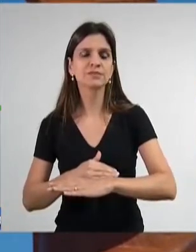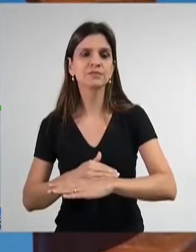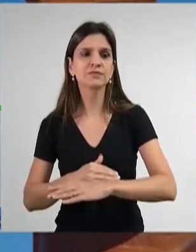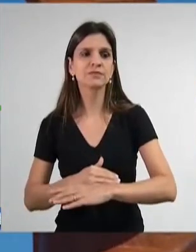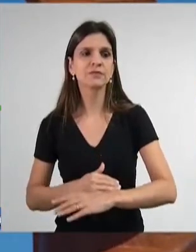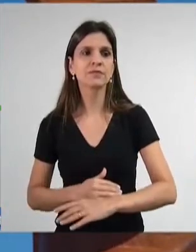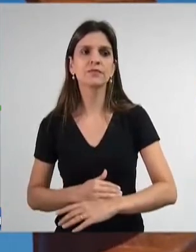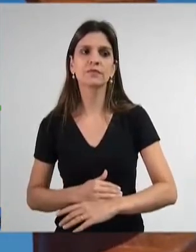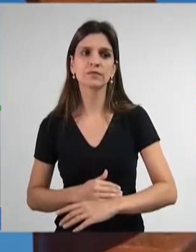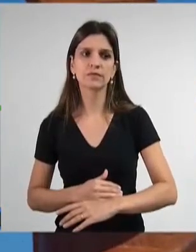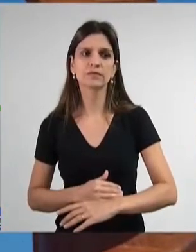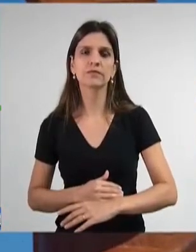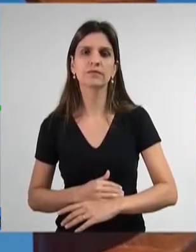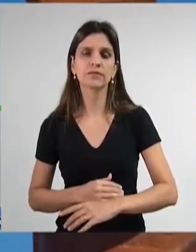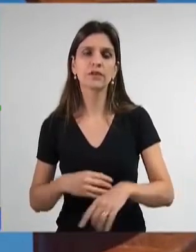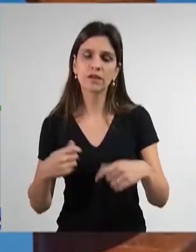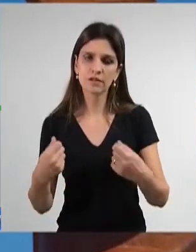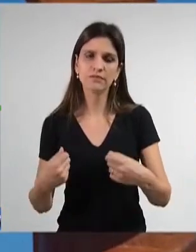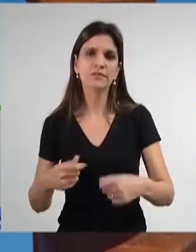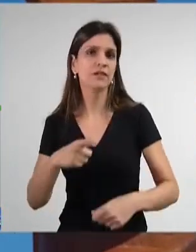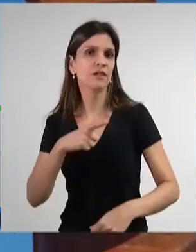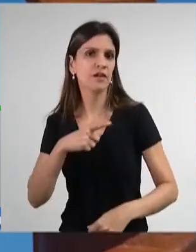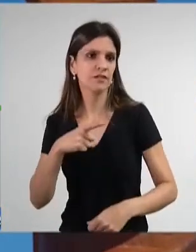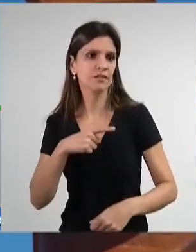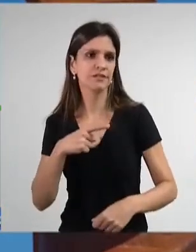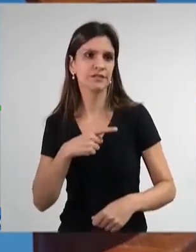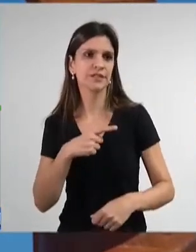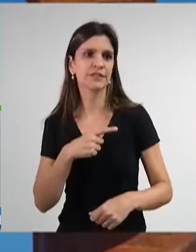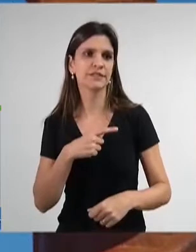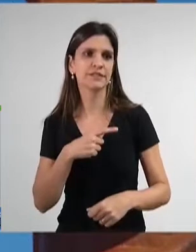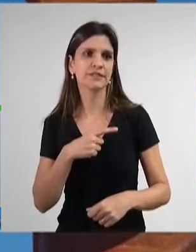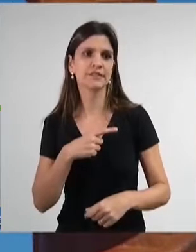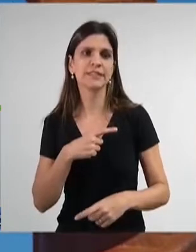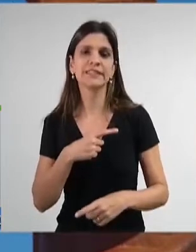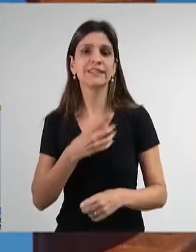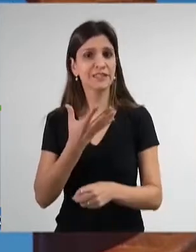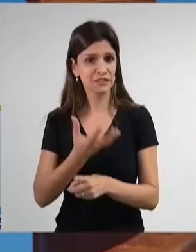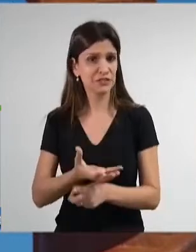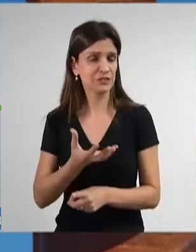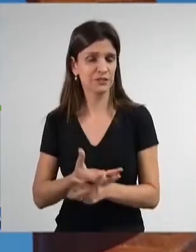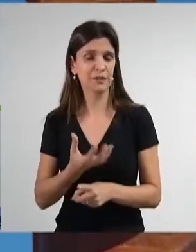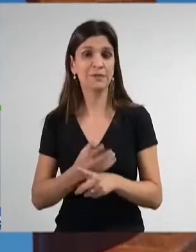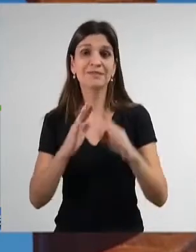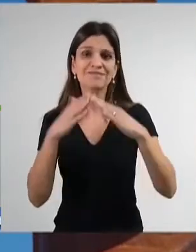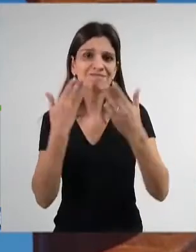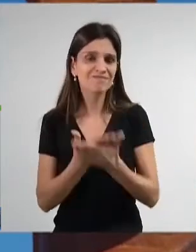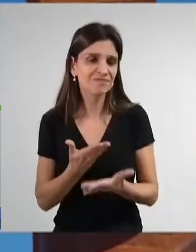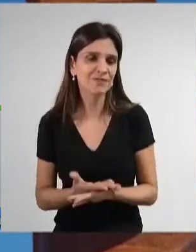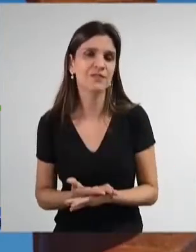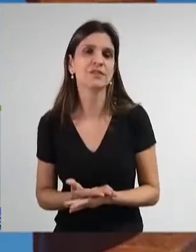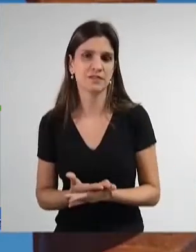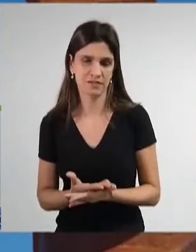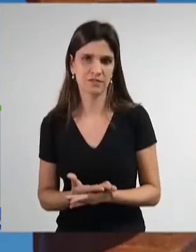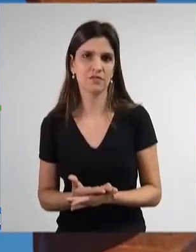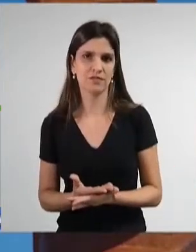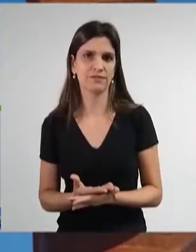nas matérias ou nos currículos escolares desde o momento em que a criança adentra um estabelecimento de